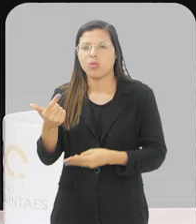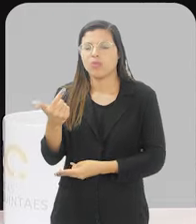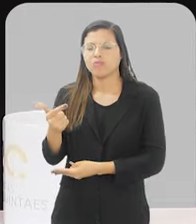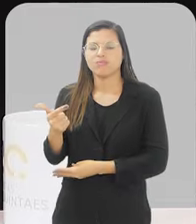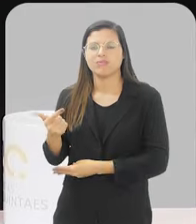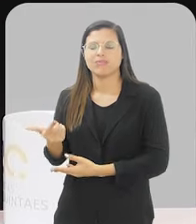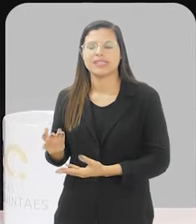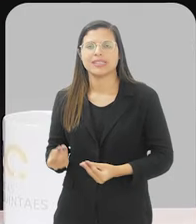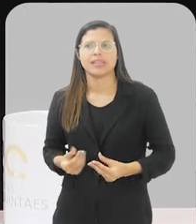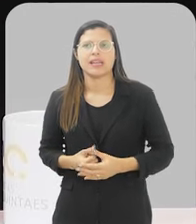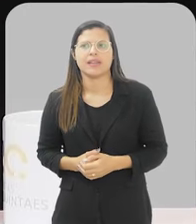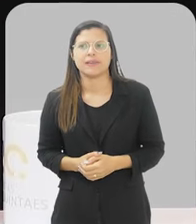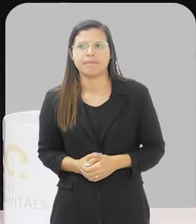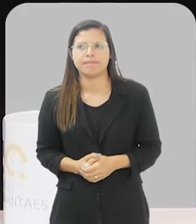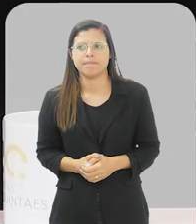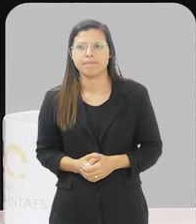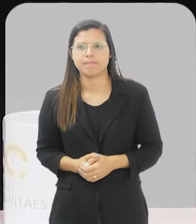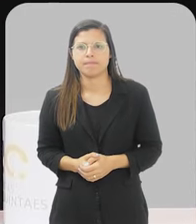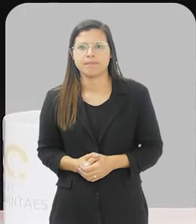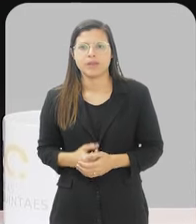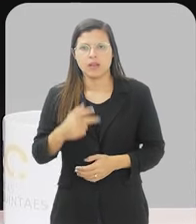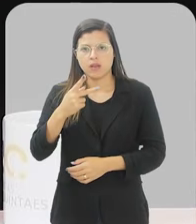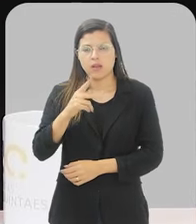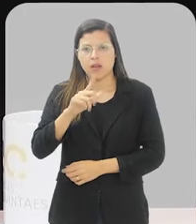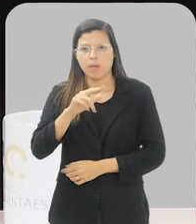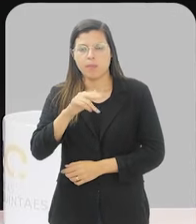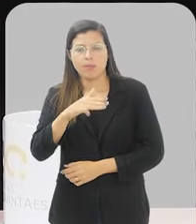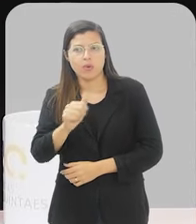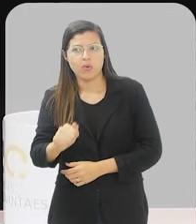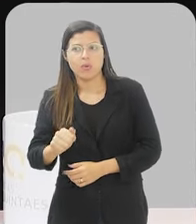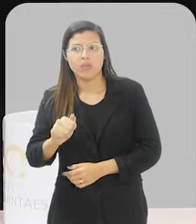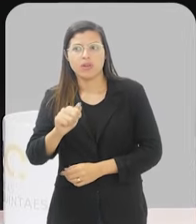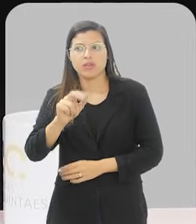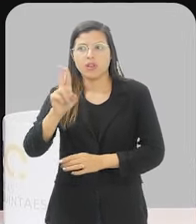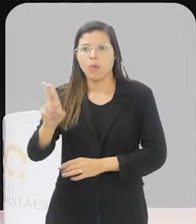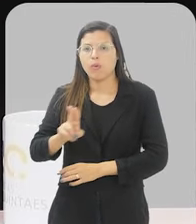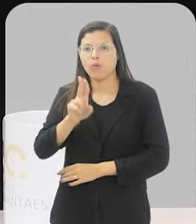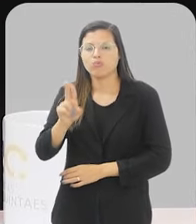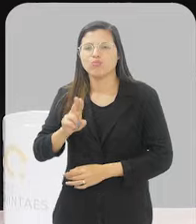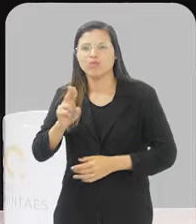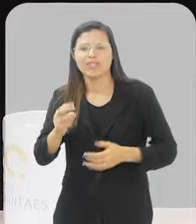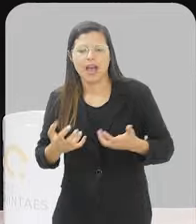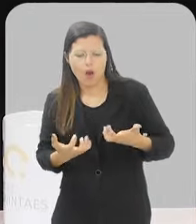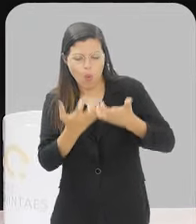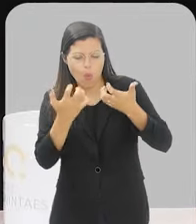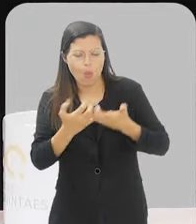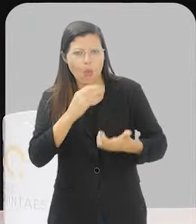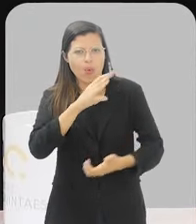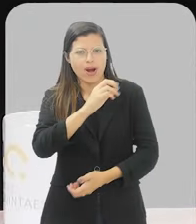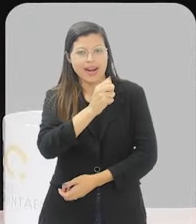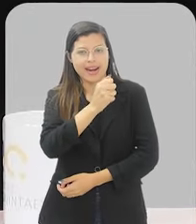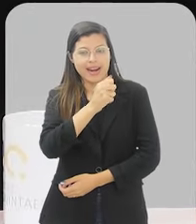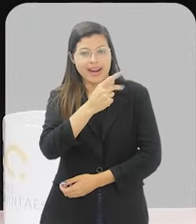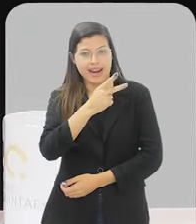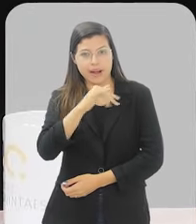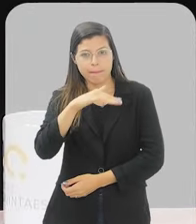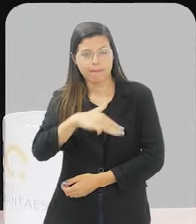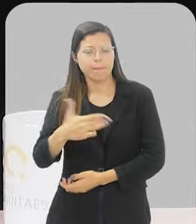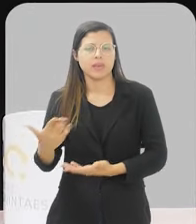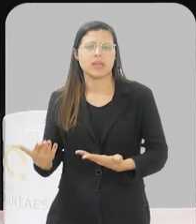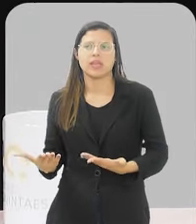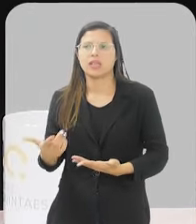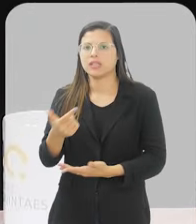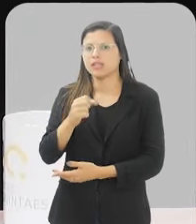Ah, não tem a pluma? Então vamos usar o capim de acetato. Não tem o capim de acetato?